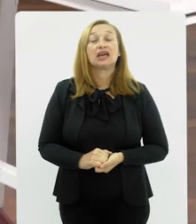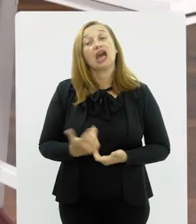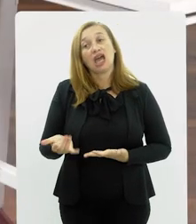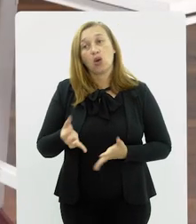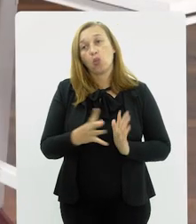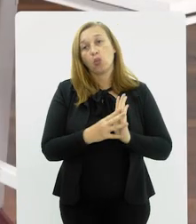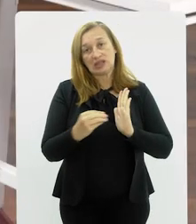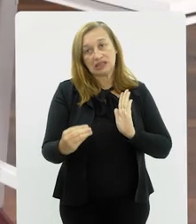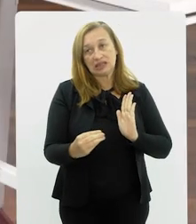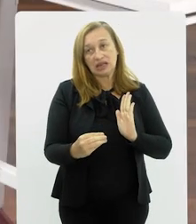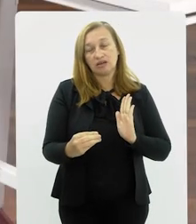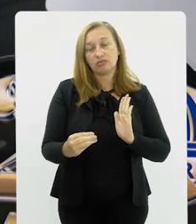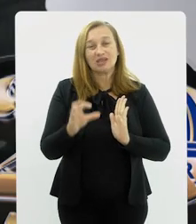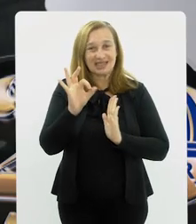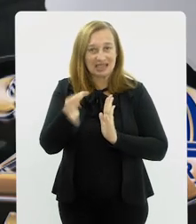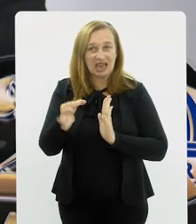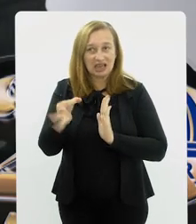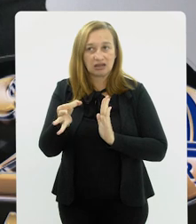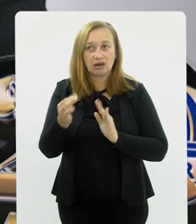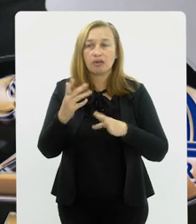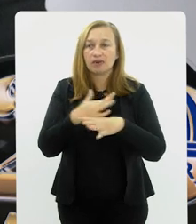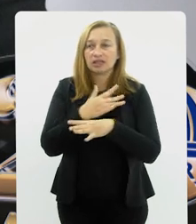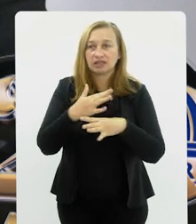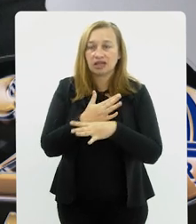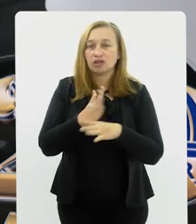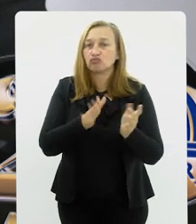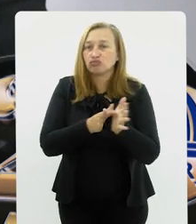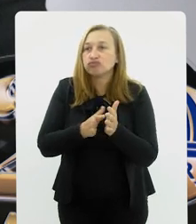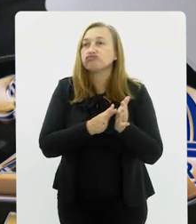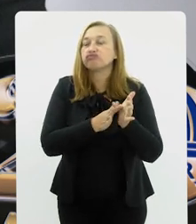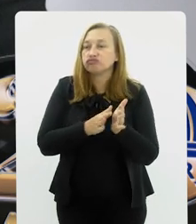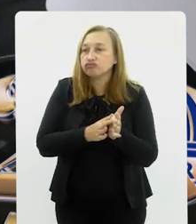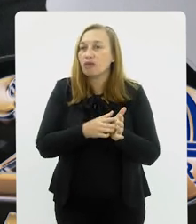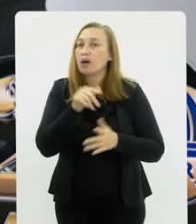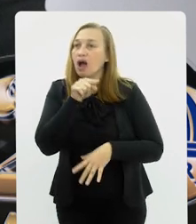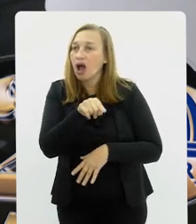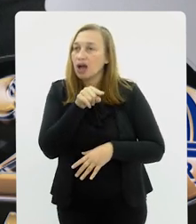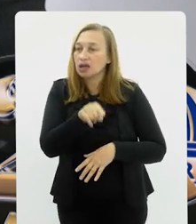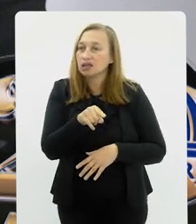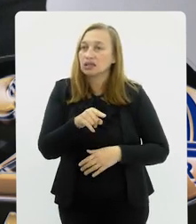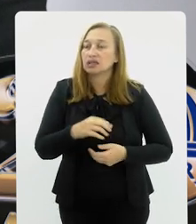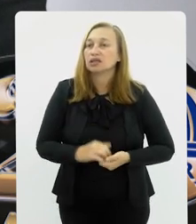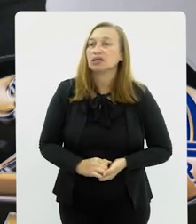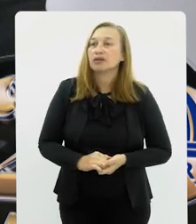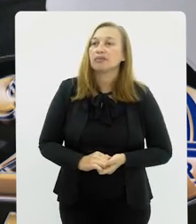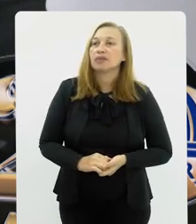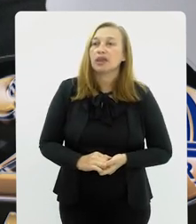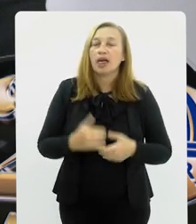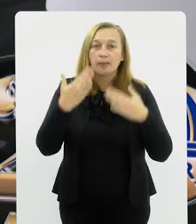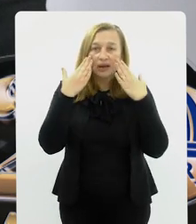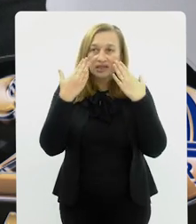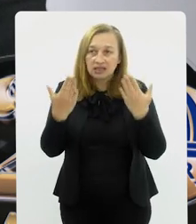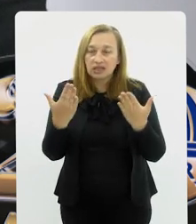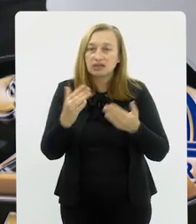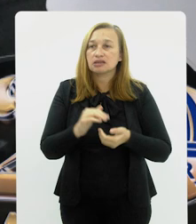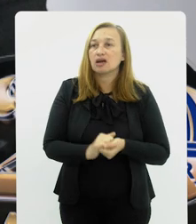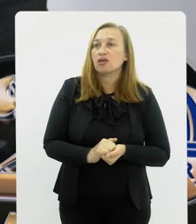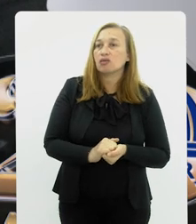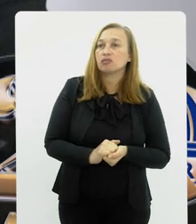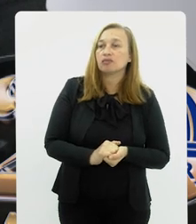né? Você vê, eu dou um exemplo muito, muito claro. A cidade do samba está ali, podia ter uma